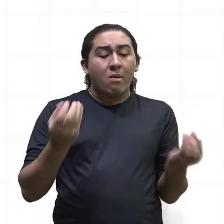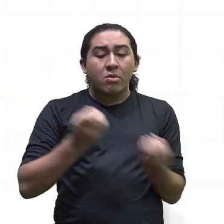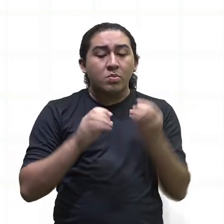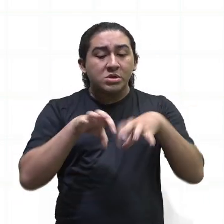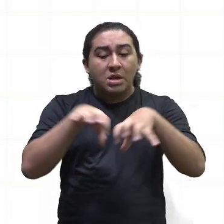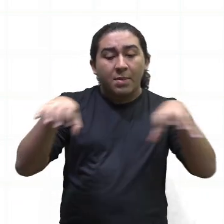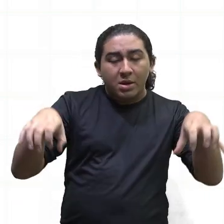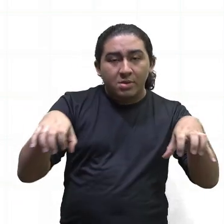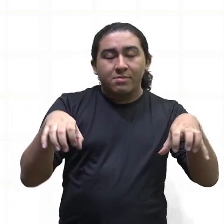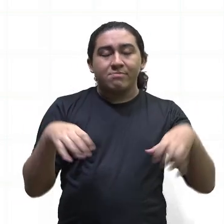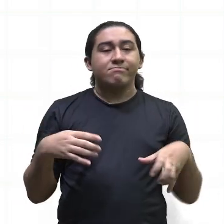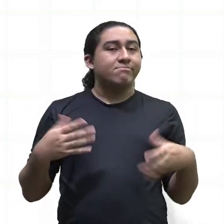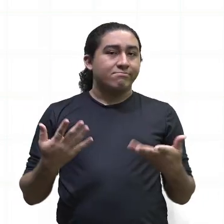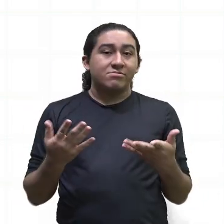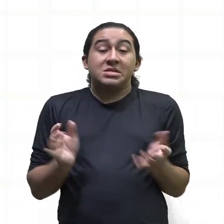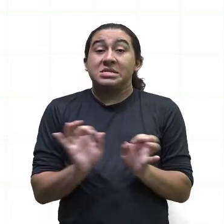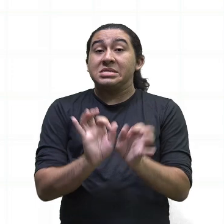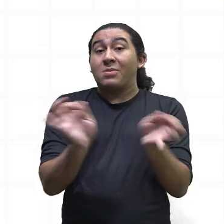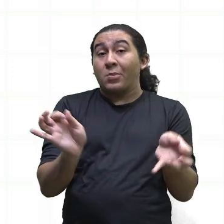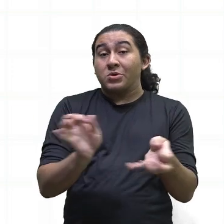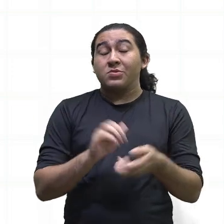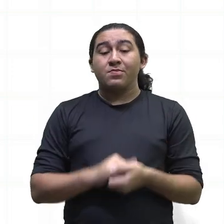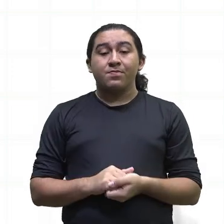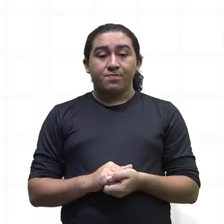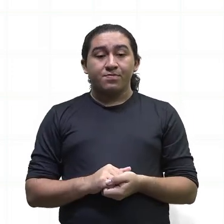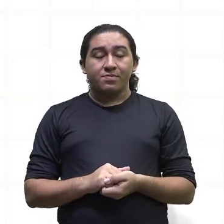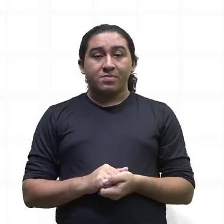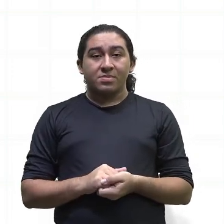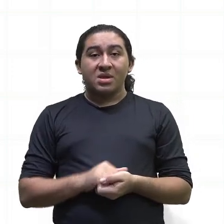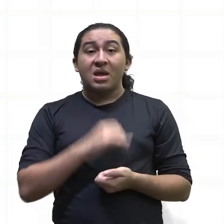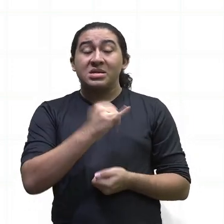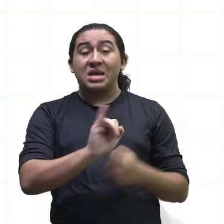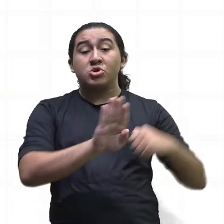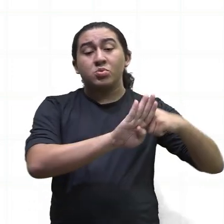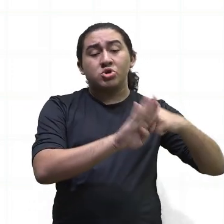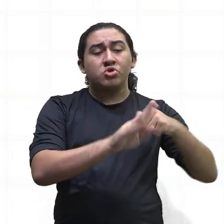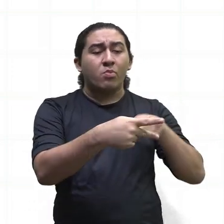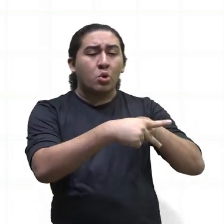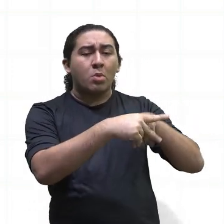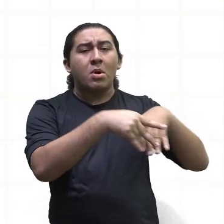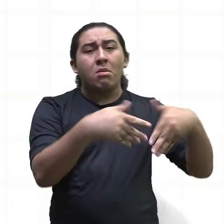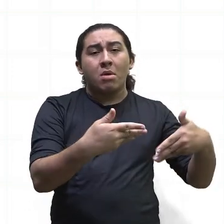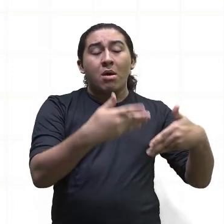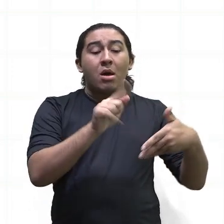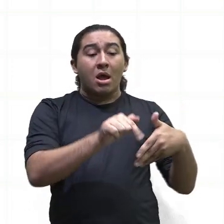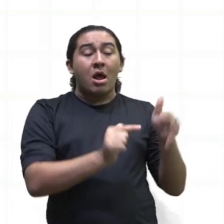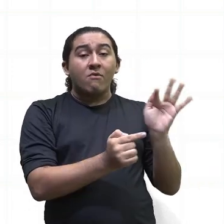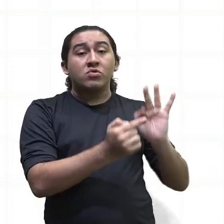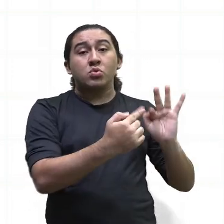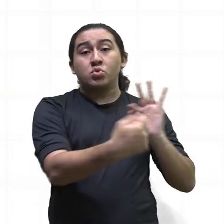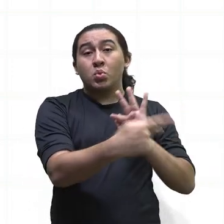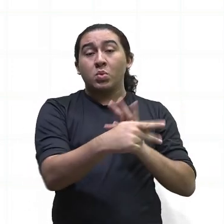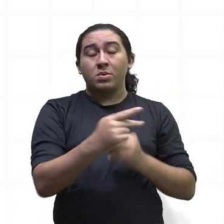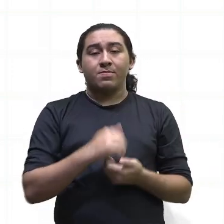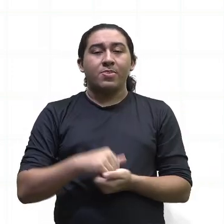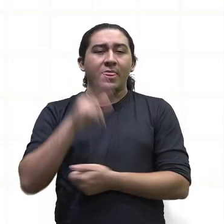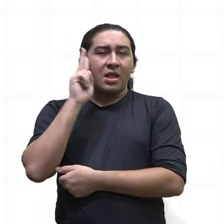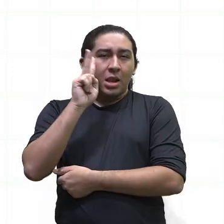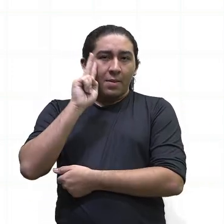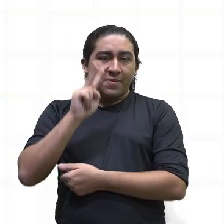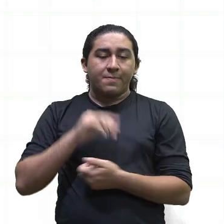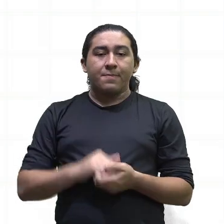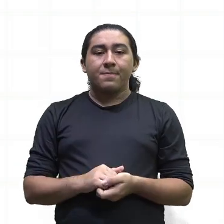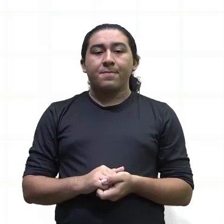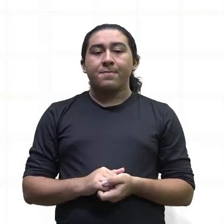sintagma verbal, é isso, tá? Então, sintagma nominal, qual é a função que aquele sintagma está exercendo? Lembrando que nós